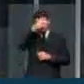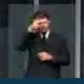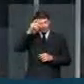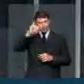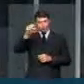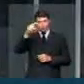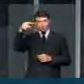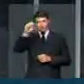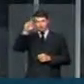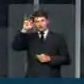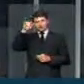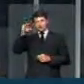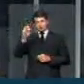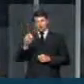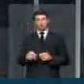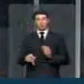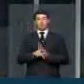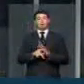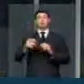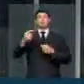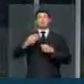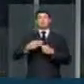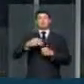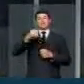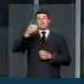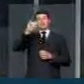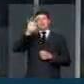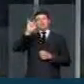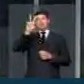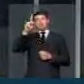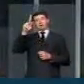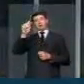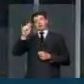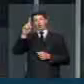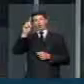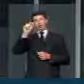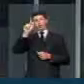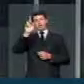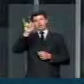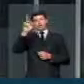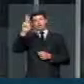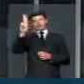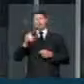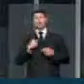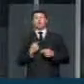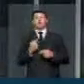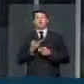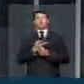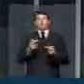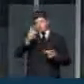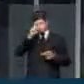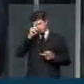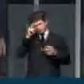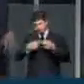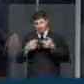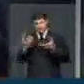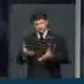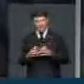Joãozinho de mais não de Itaipava do Grajaú que fiquei muito feliz em visitar o hospital da cidade